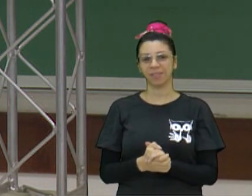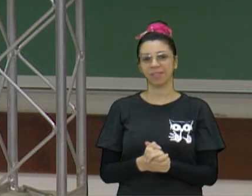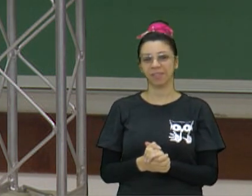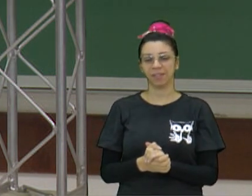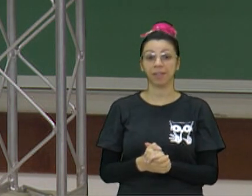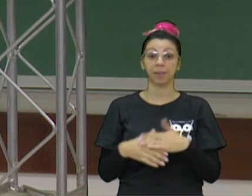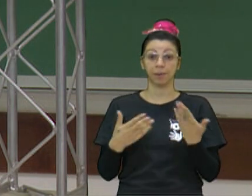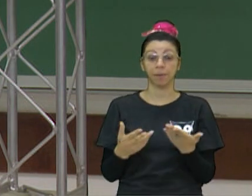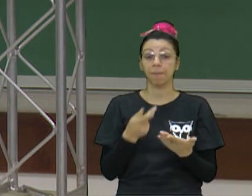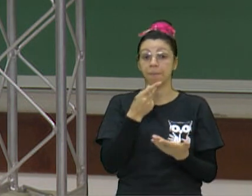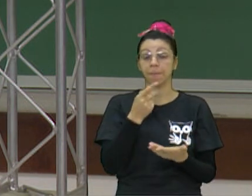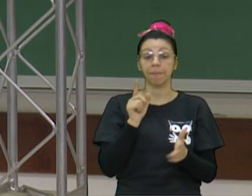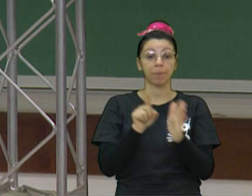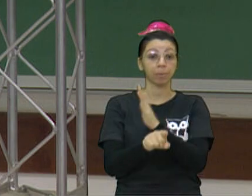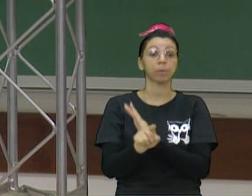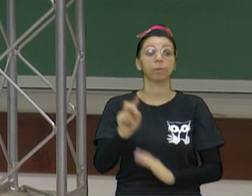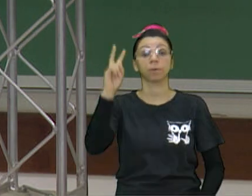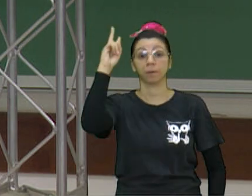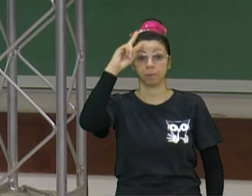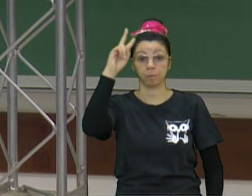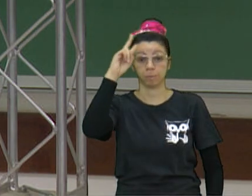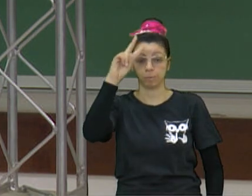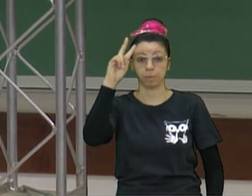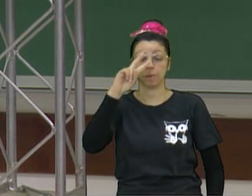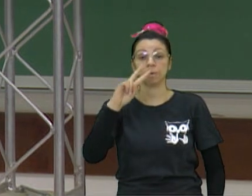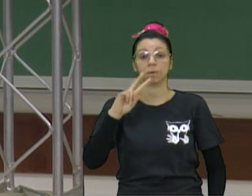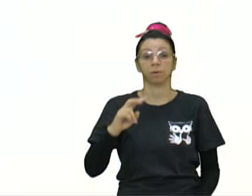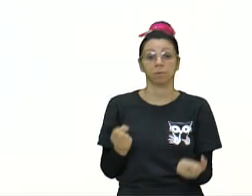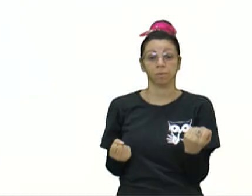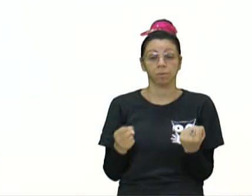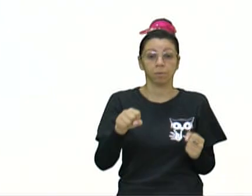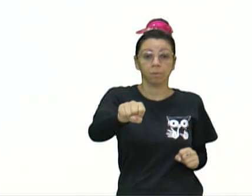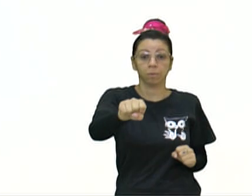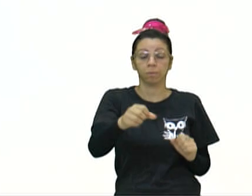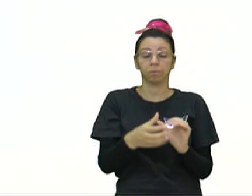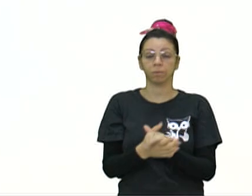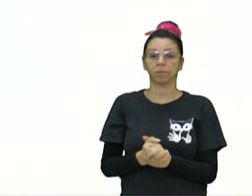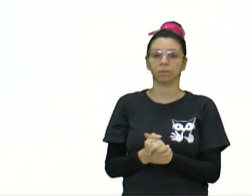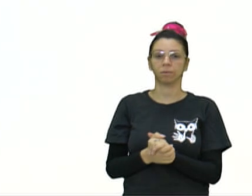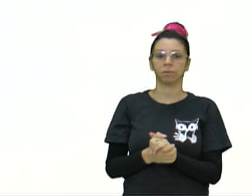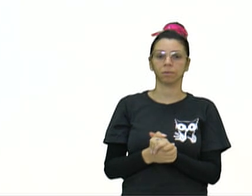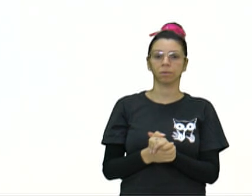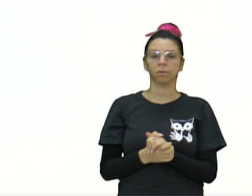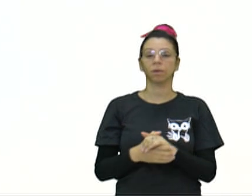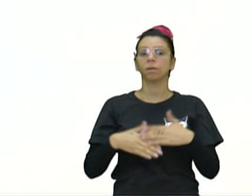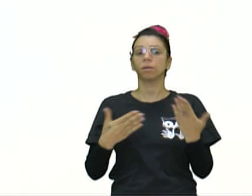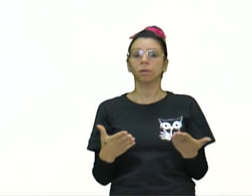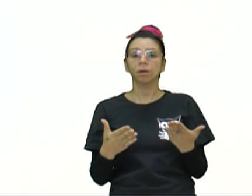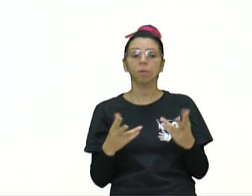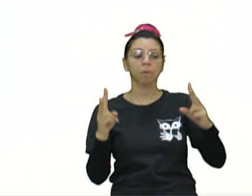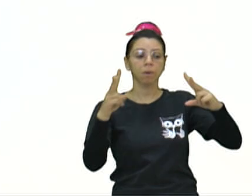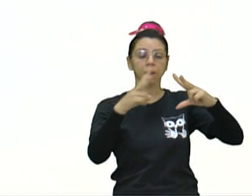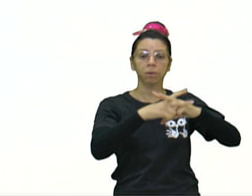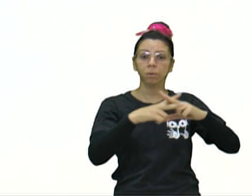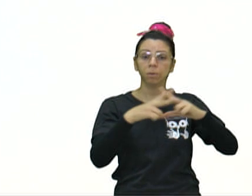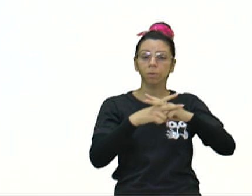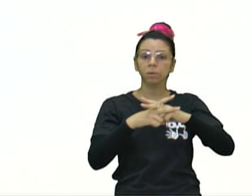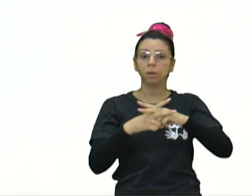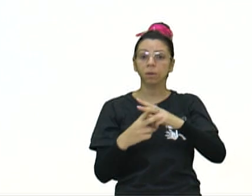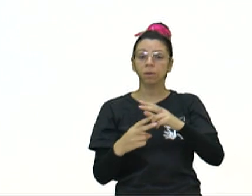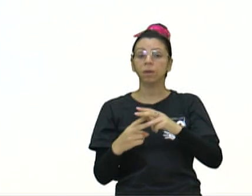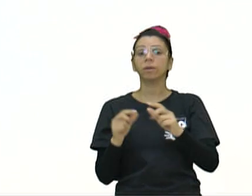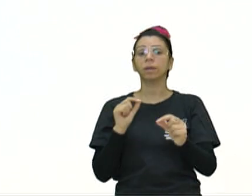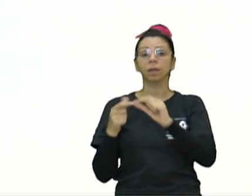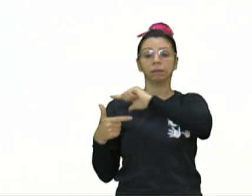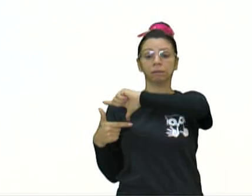parte histórica do Taekwondo, que fala o seguinte: quais as artes marciais tradicionais coreanas que deram